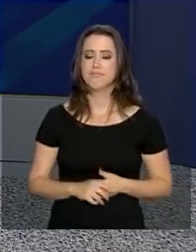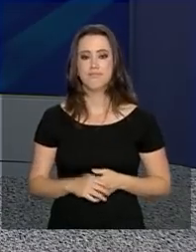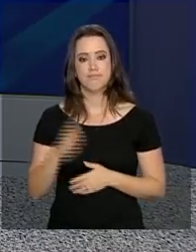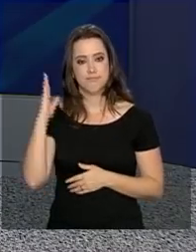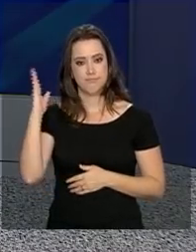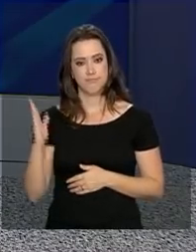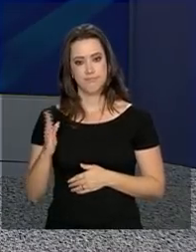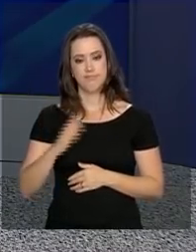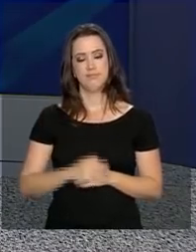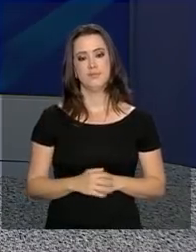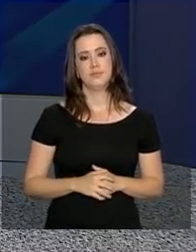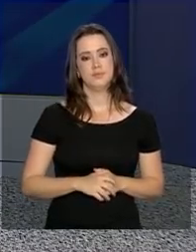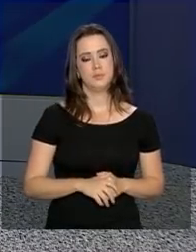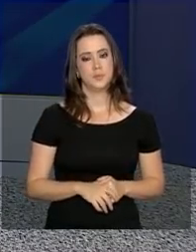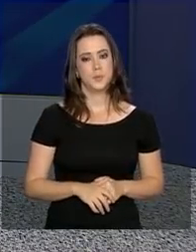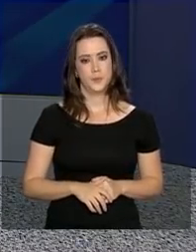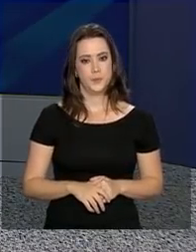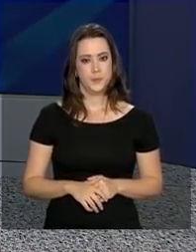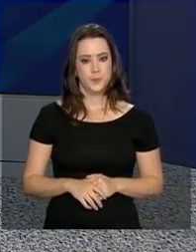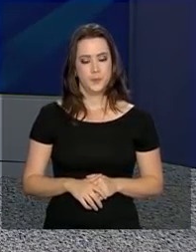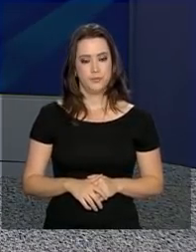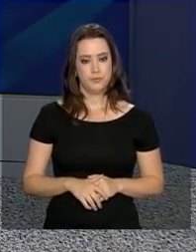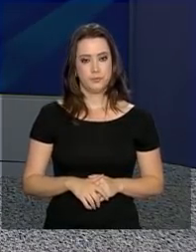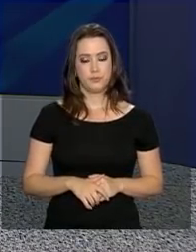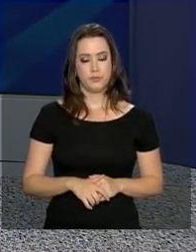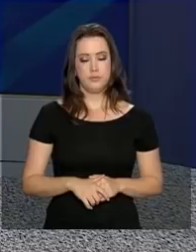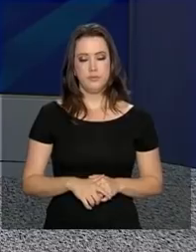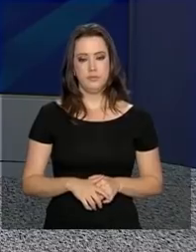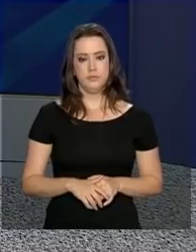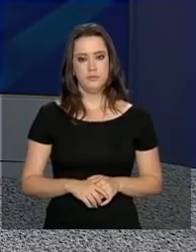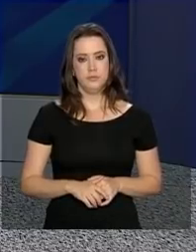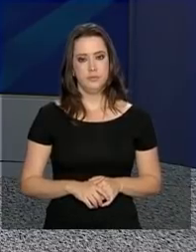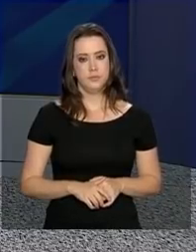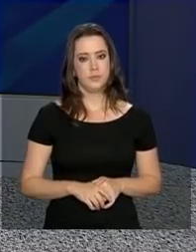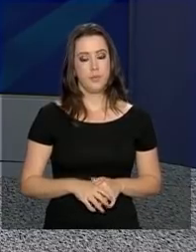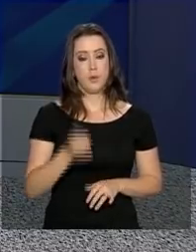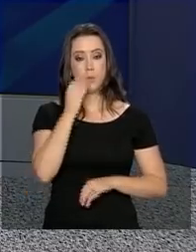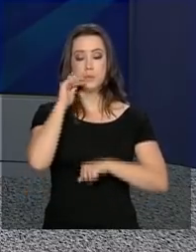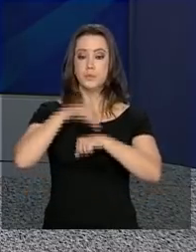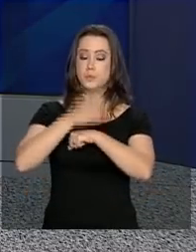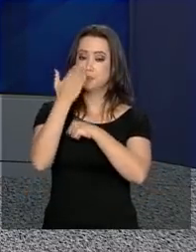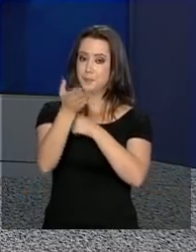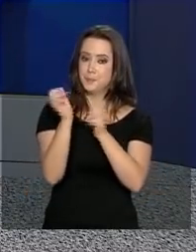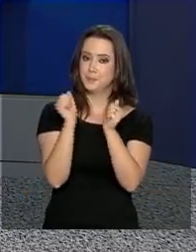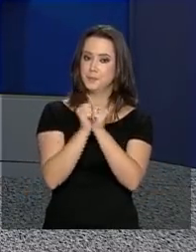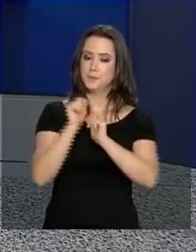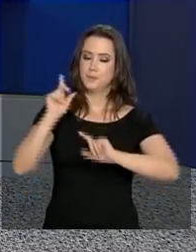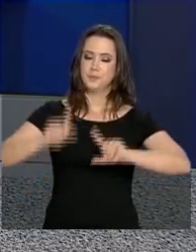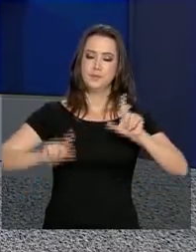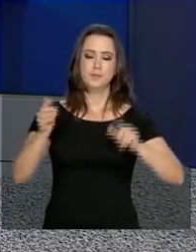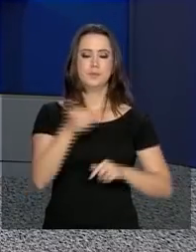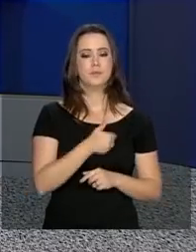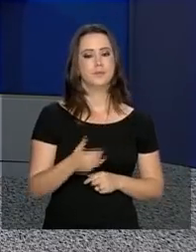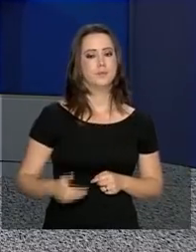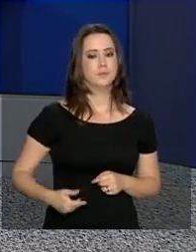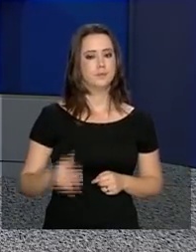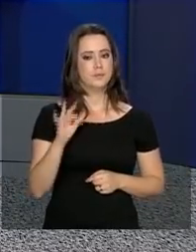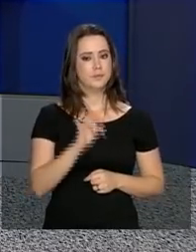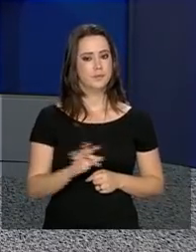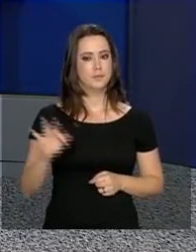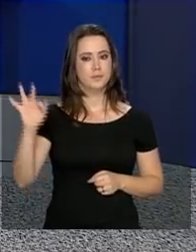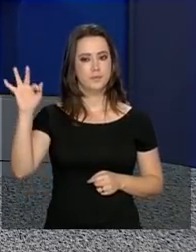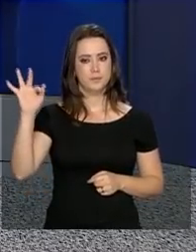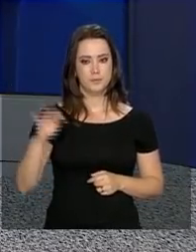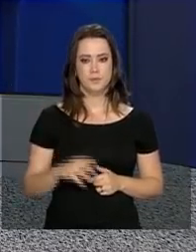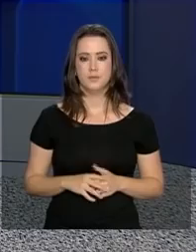9 98 67 87 87 uma boa noite pra você continue com a gente é tina